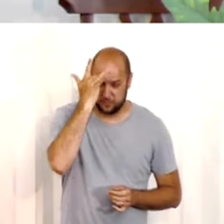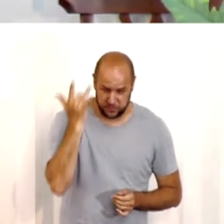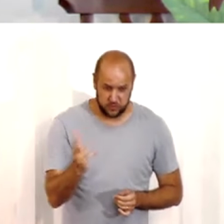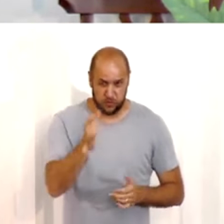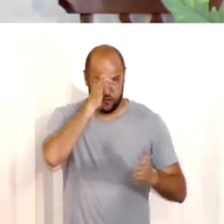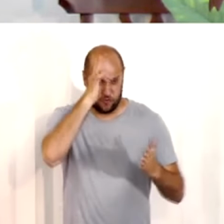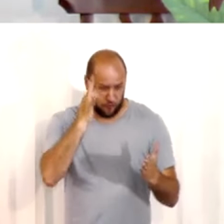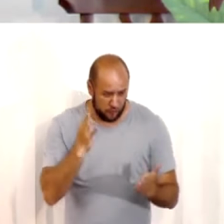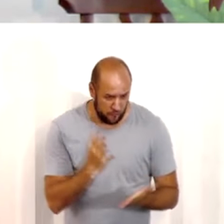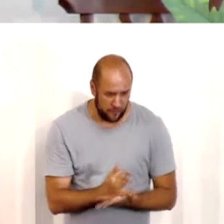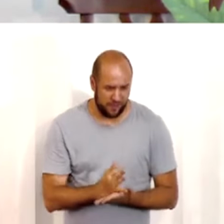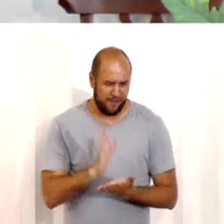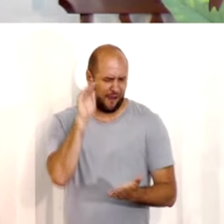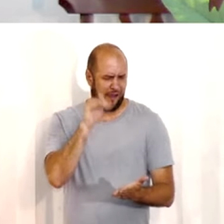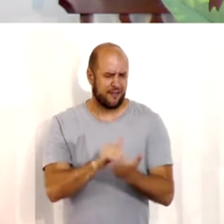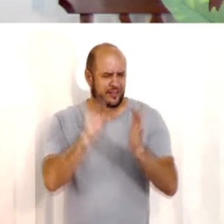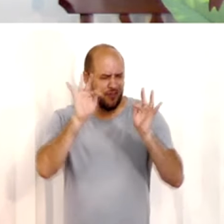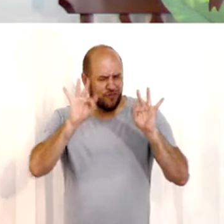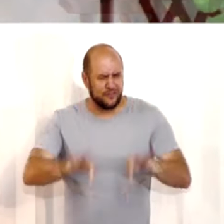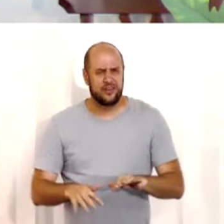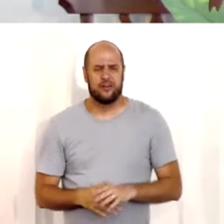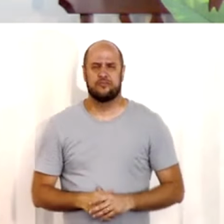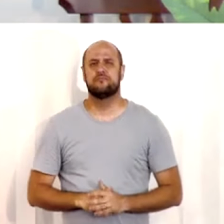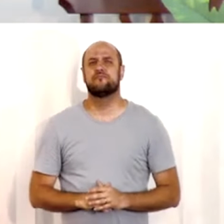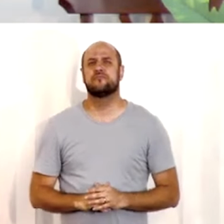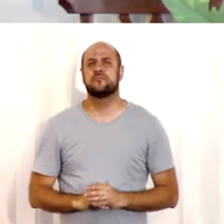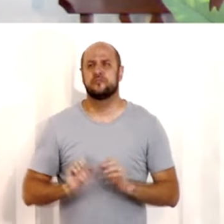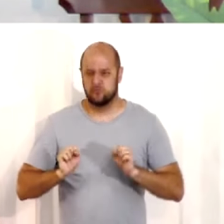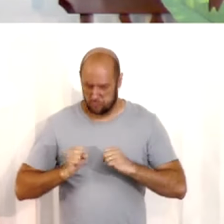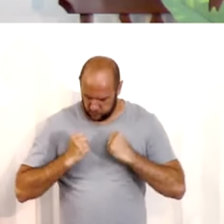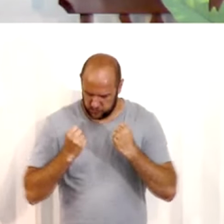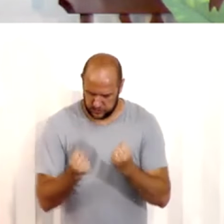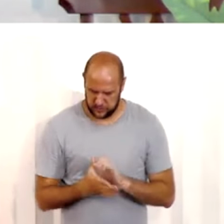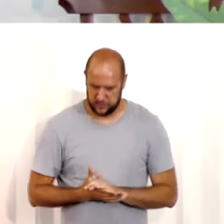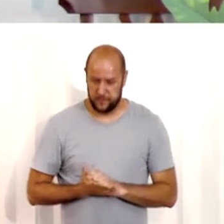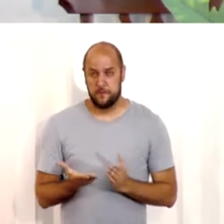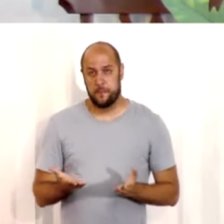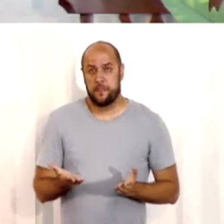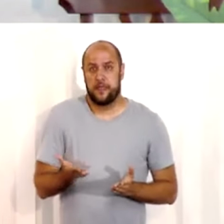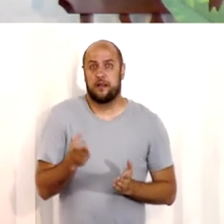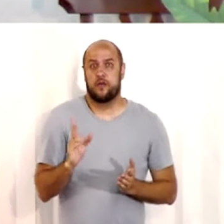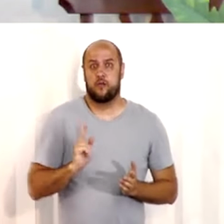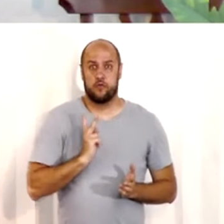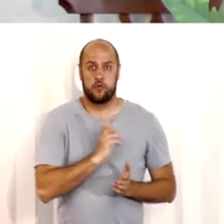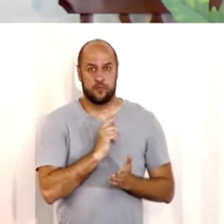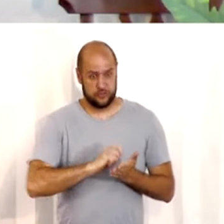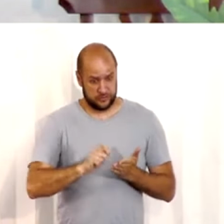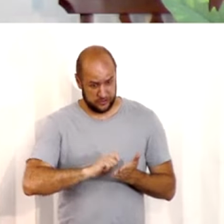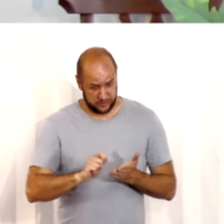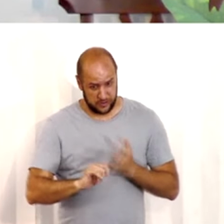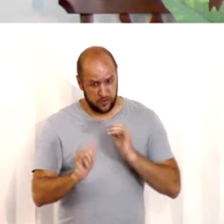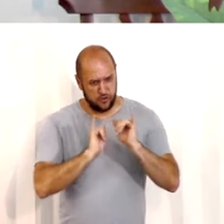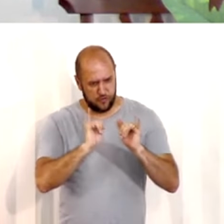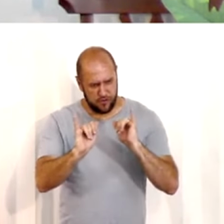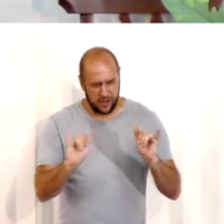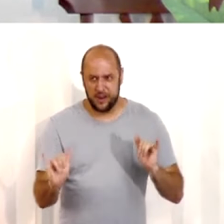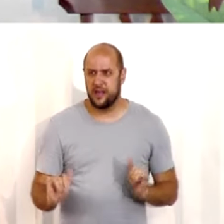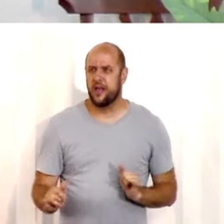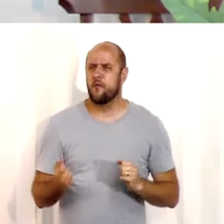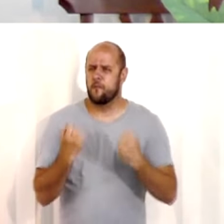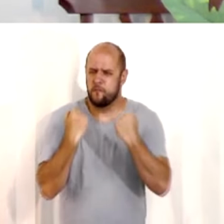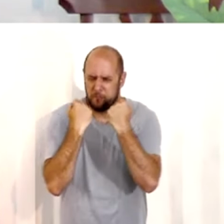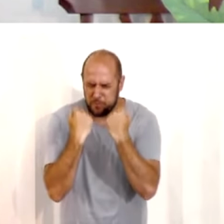fé até o final. E aí o autor, de maneira muito prática, começa a dizer, desembaraçar-se do peso e